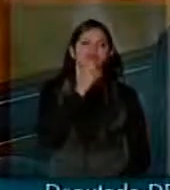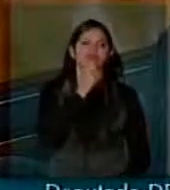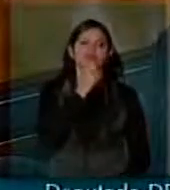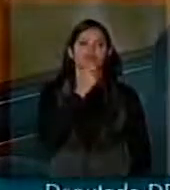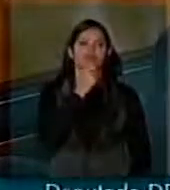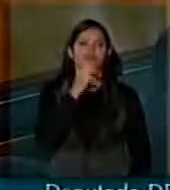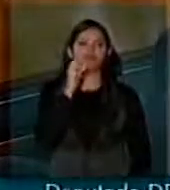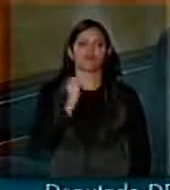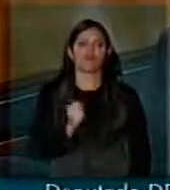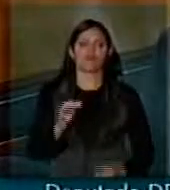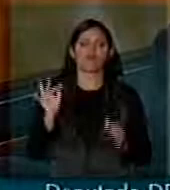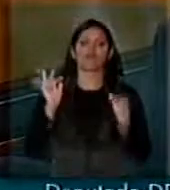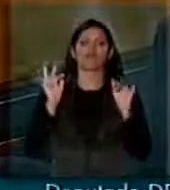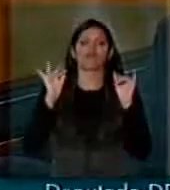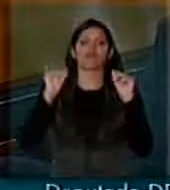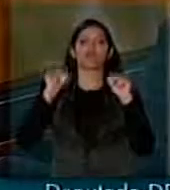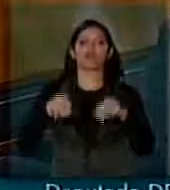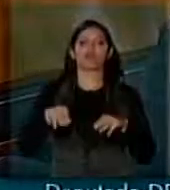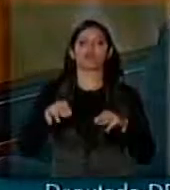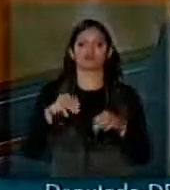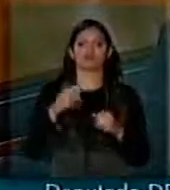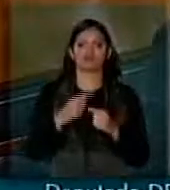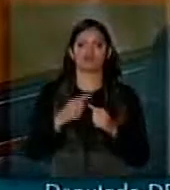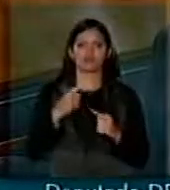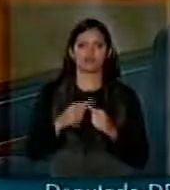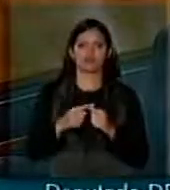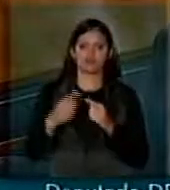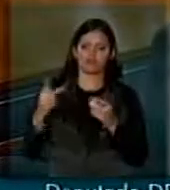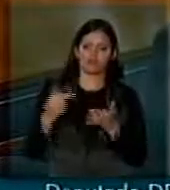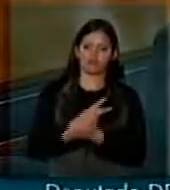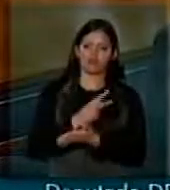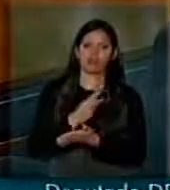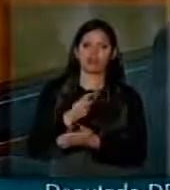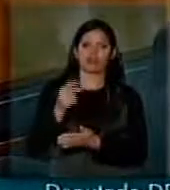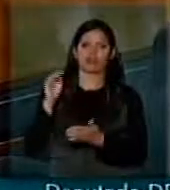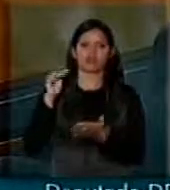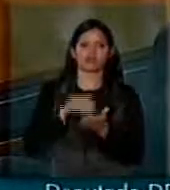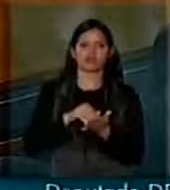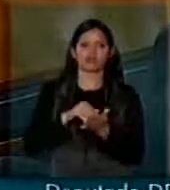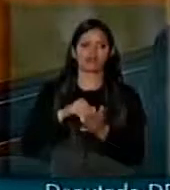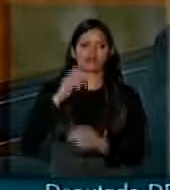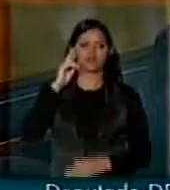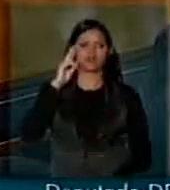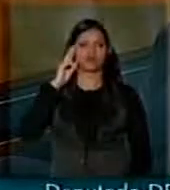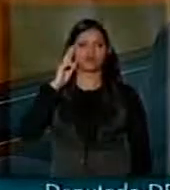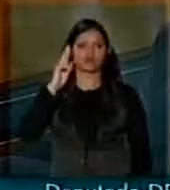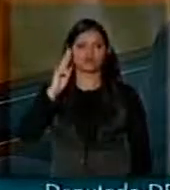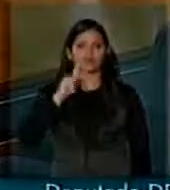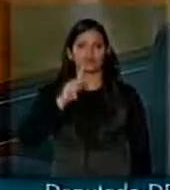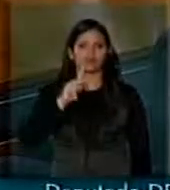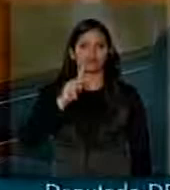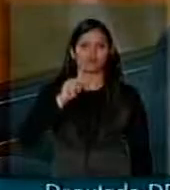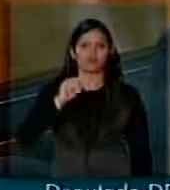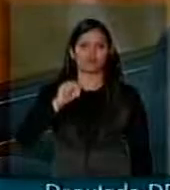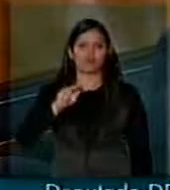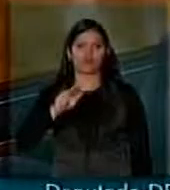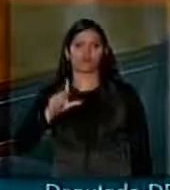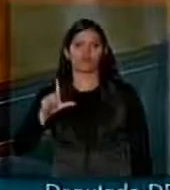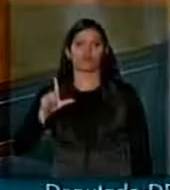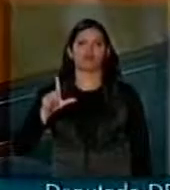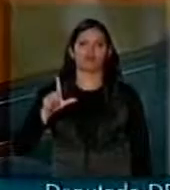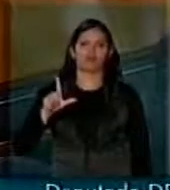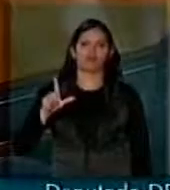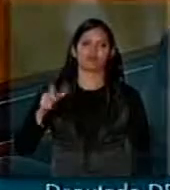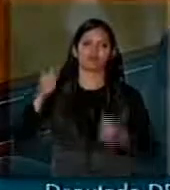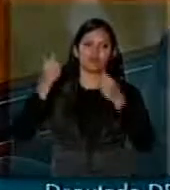não poderíamos finalizá-lo, claro, em decorrência até que o Dr. Paul Louis Arslanian citou